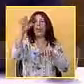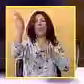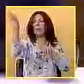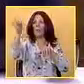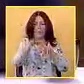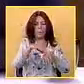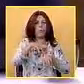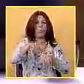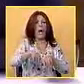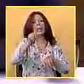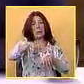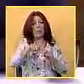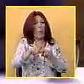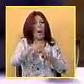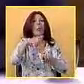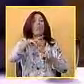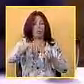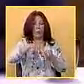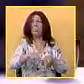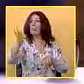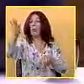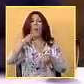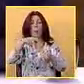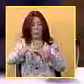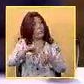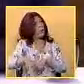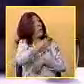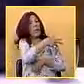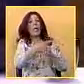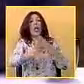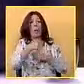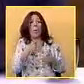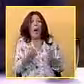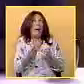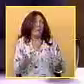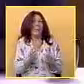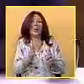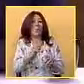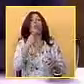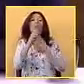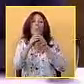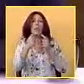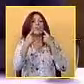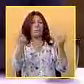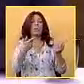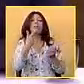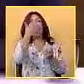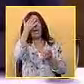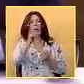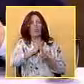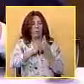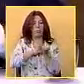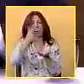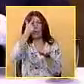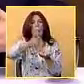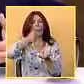posso aplicar depois em todo o espaço europeu. Portanto, não devemos ter medo de comunicar e de achar que as nossas soluções podem ser